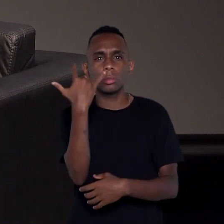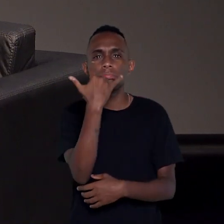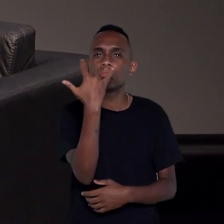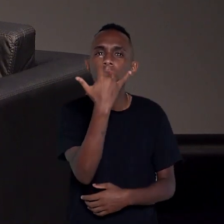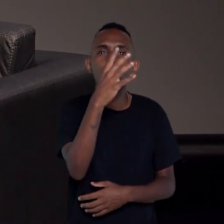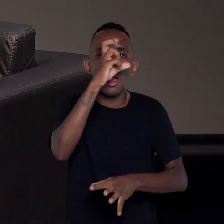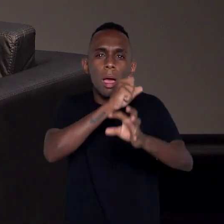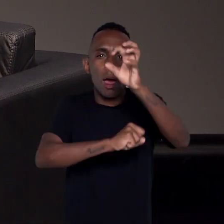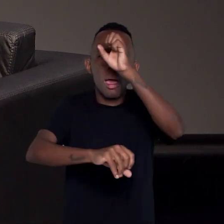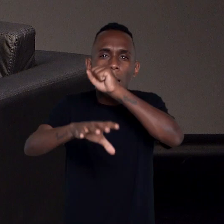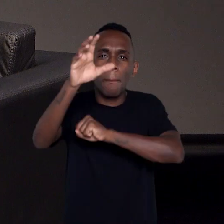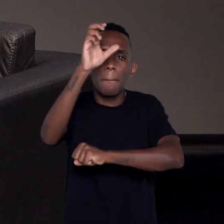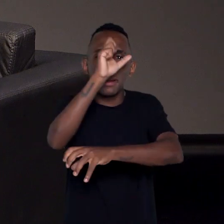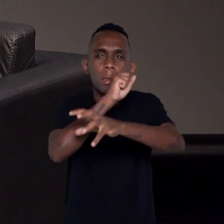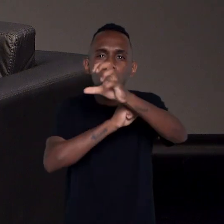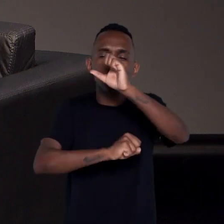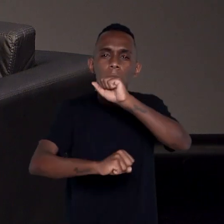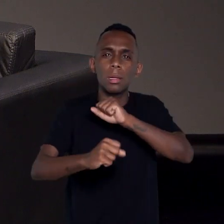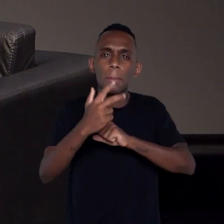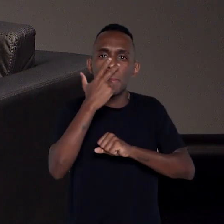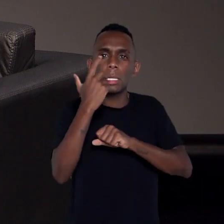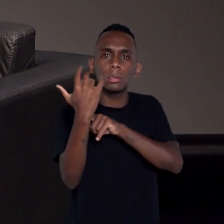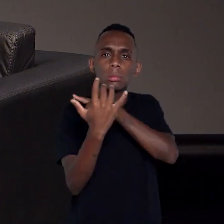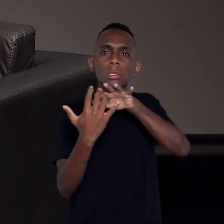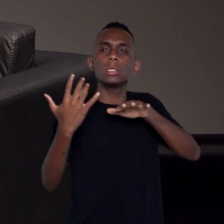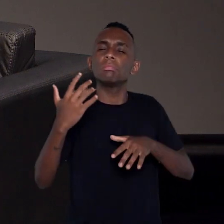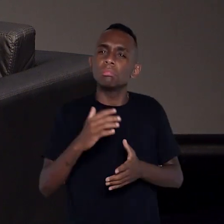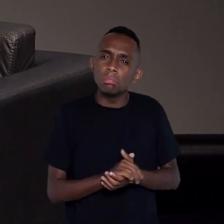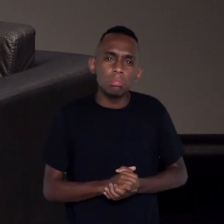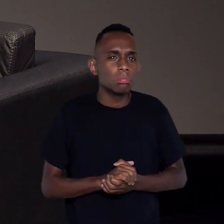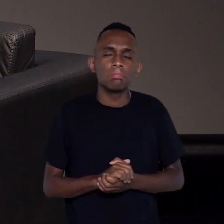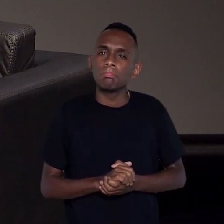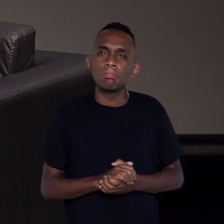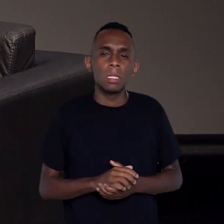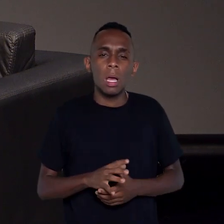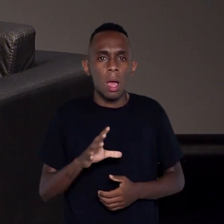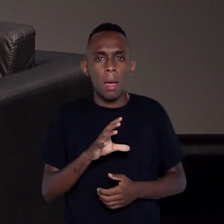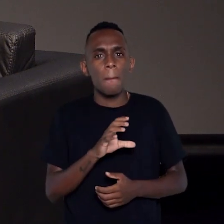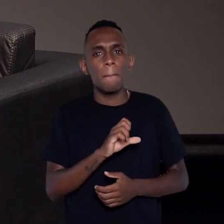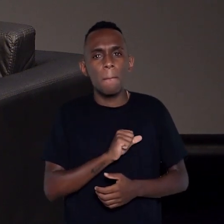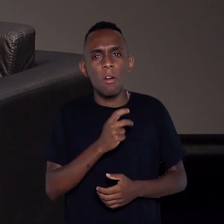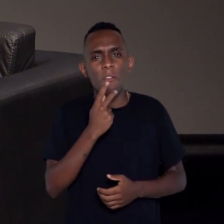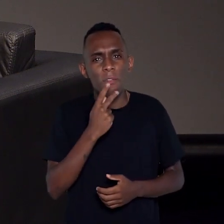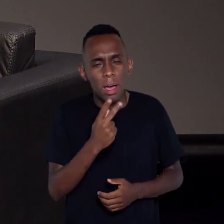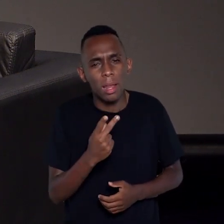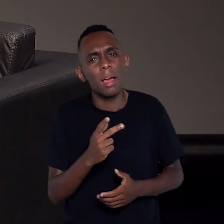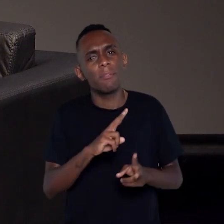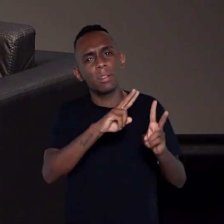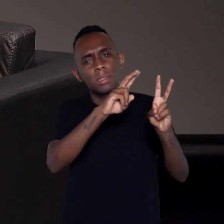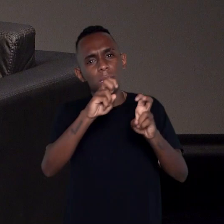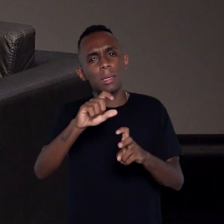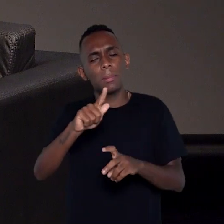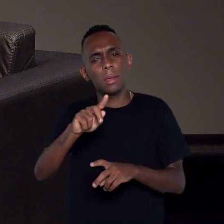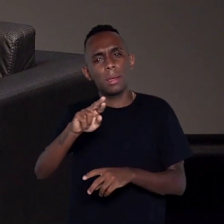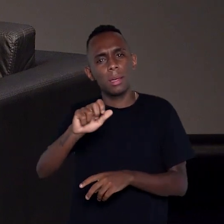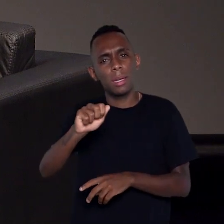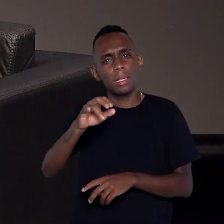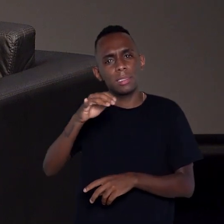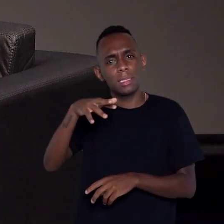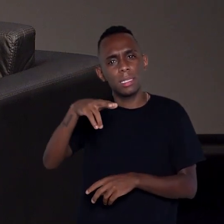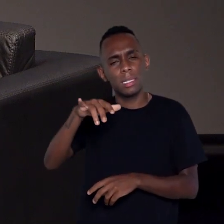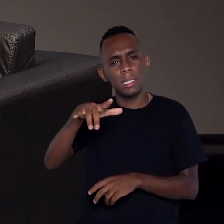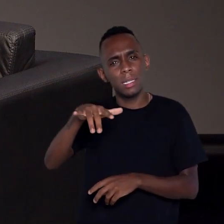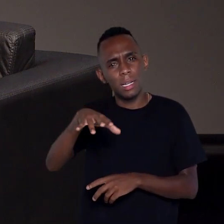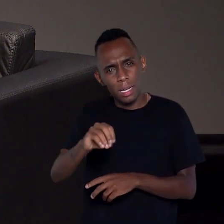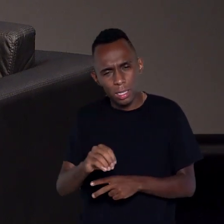gosta, a gente consegue ver o brilho nos olhos. E ela falava com tanta paixão do Graciliano,